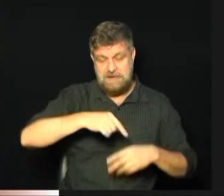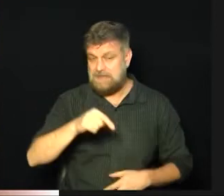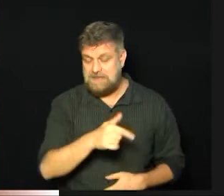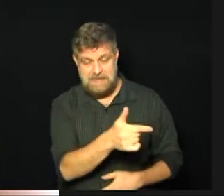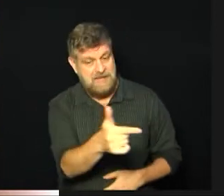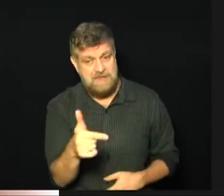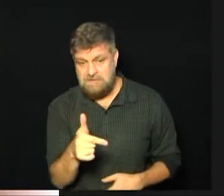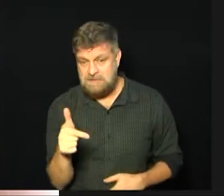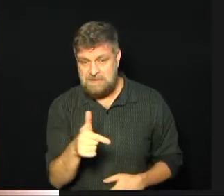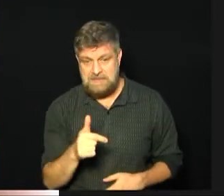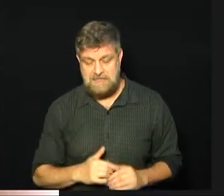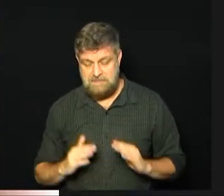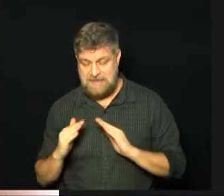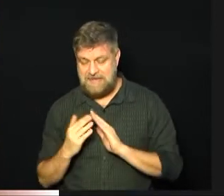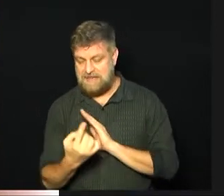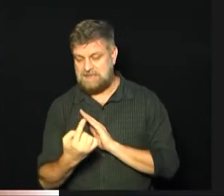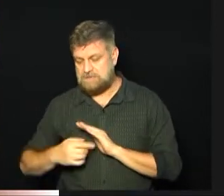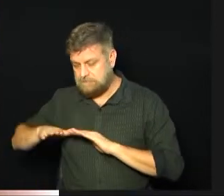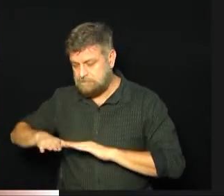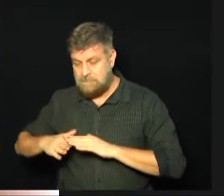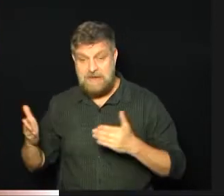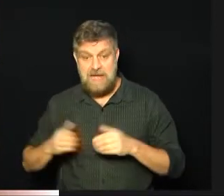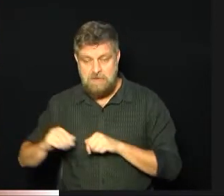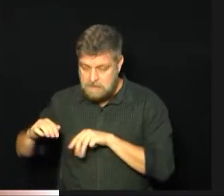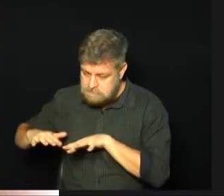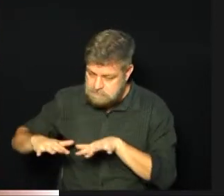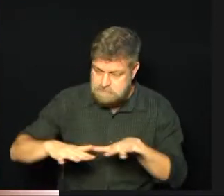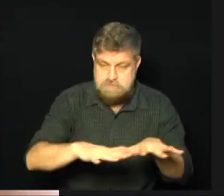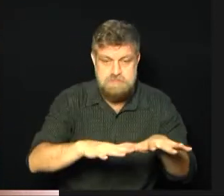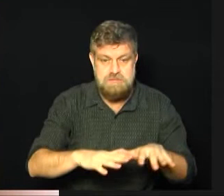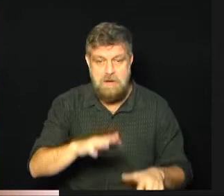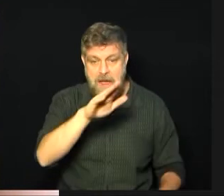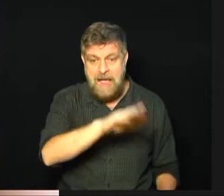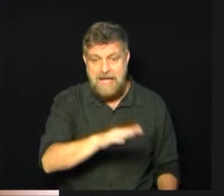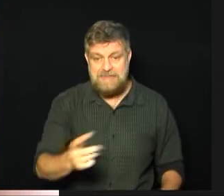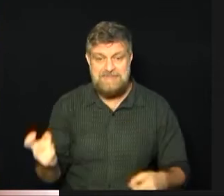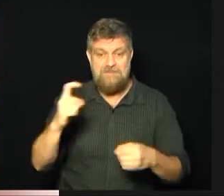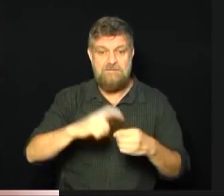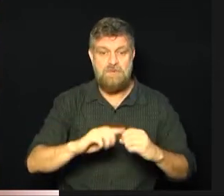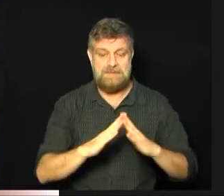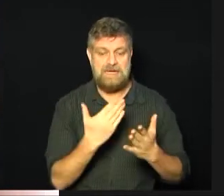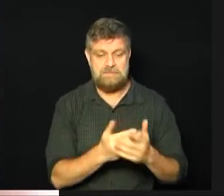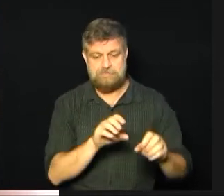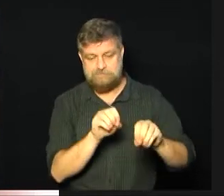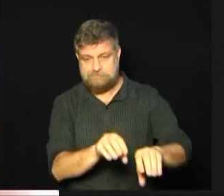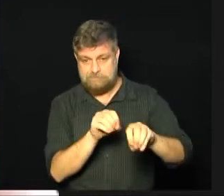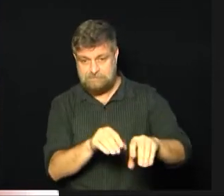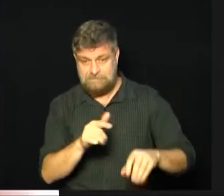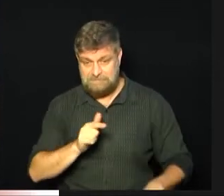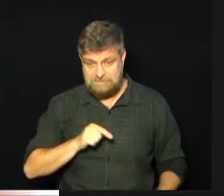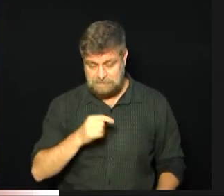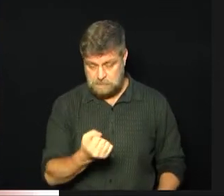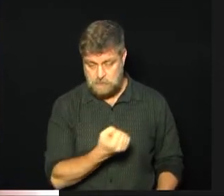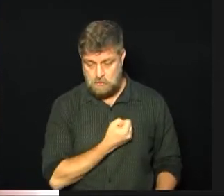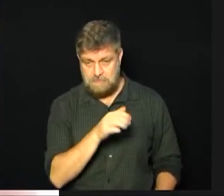não estava expondo as crianças, né? E agora as crianças estão sendo todas expostas porque voltaram às aulas. Então, acaba tendo um número